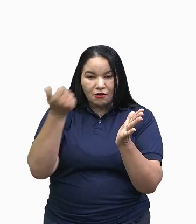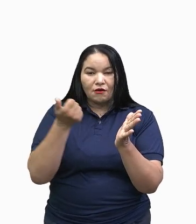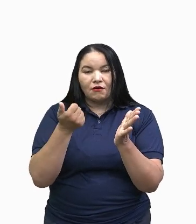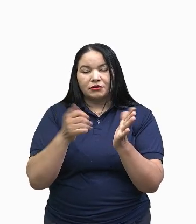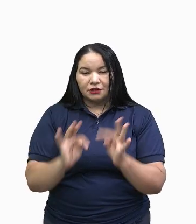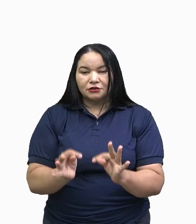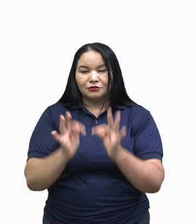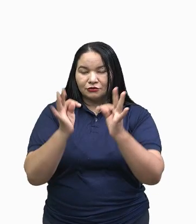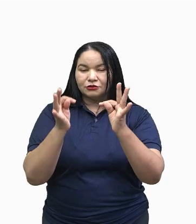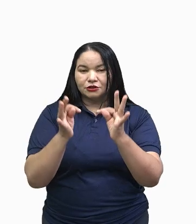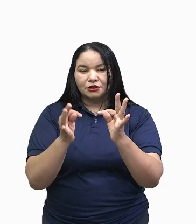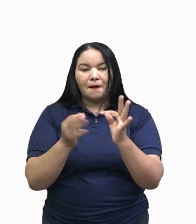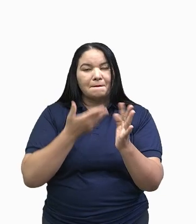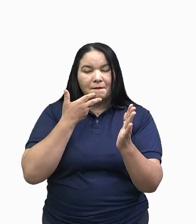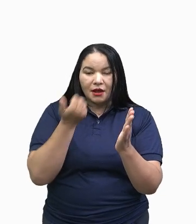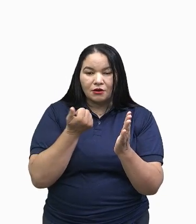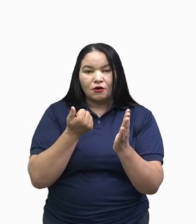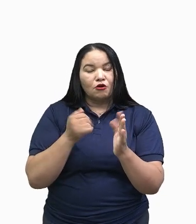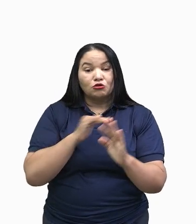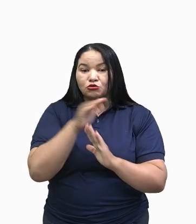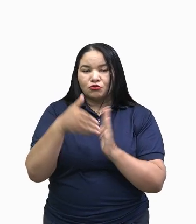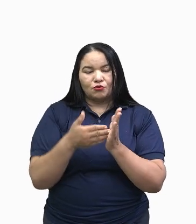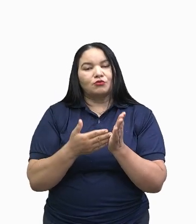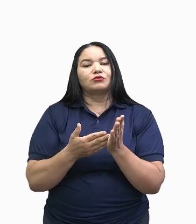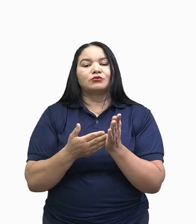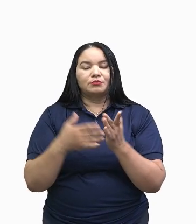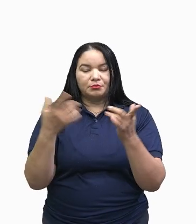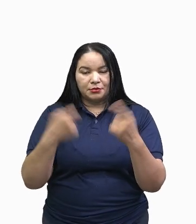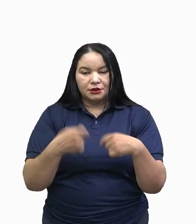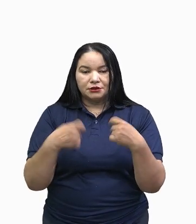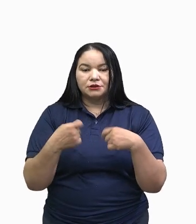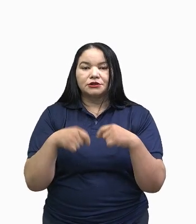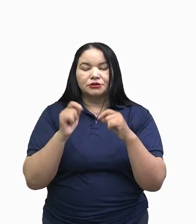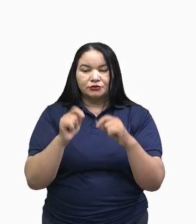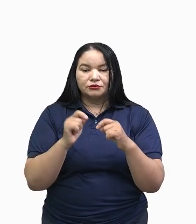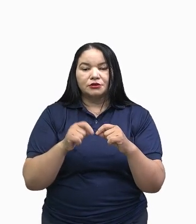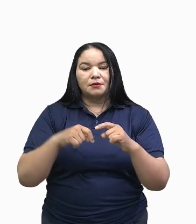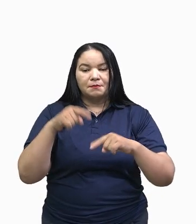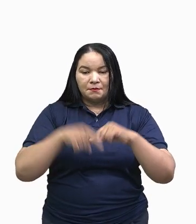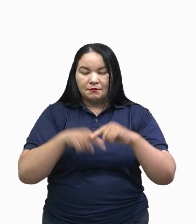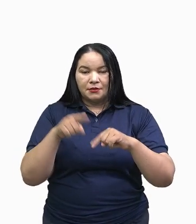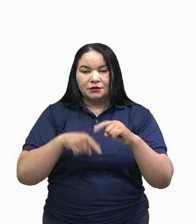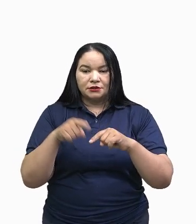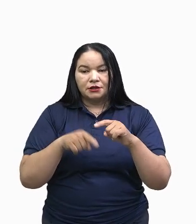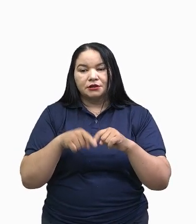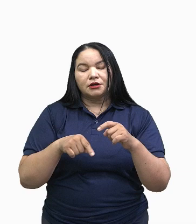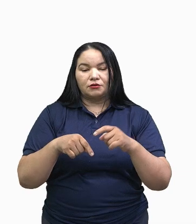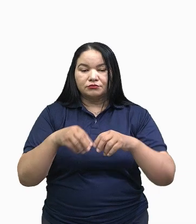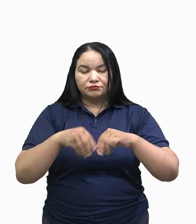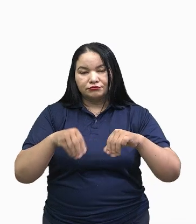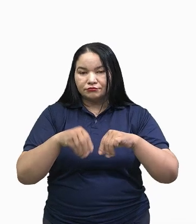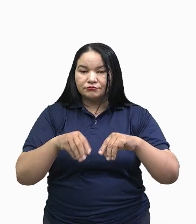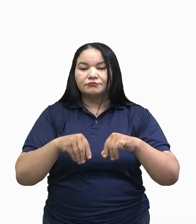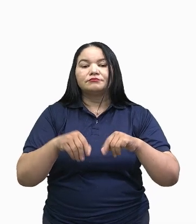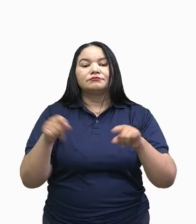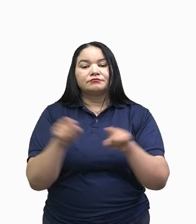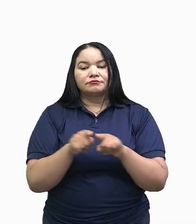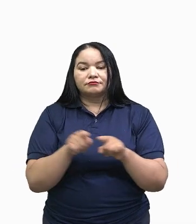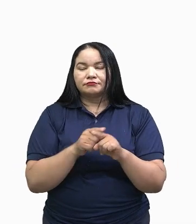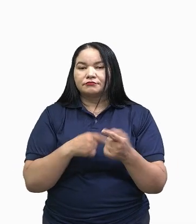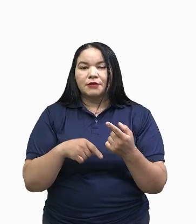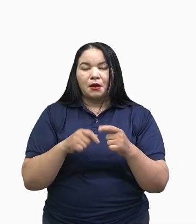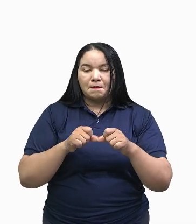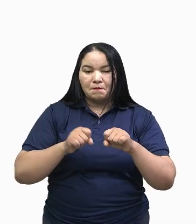avançada, em todos eles precisa-se dos terras raras, eles são muito utilizados. Como é o caso dos ímãs de